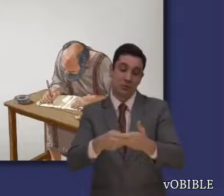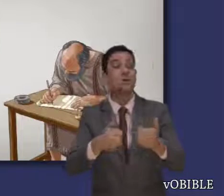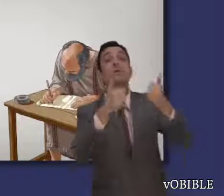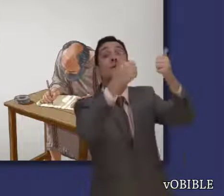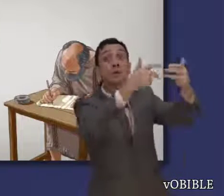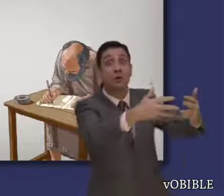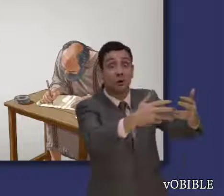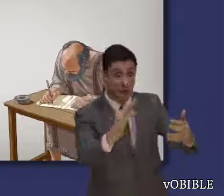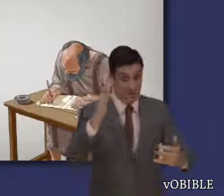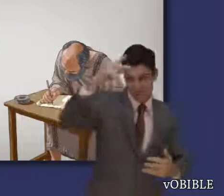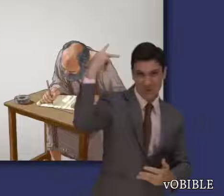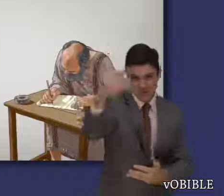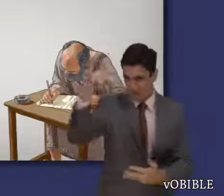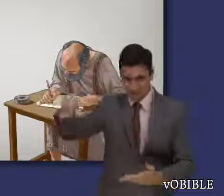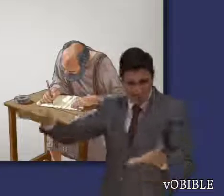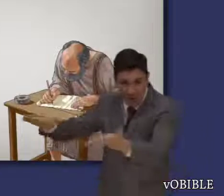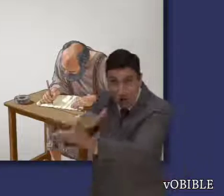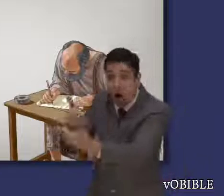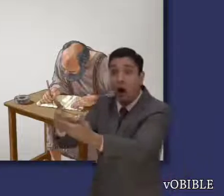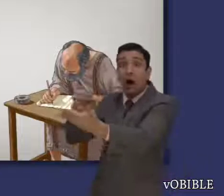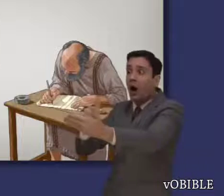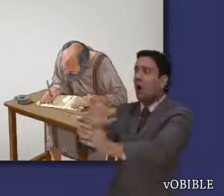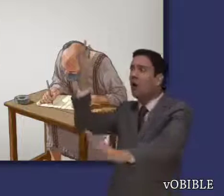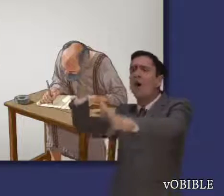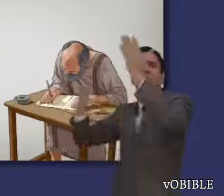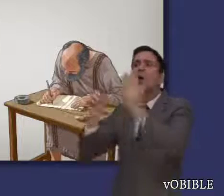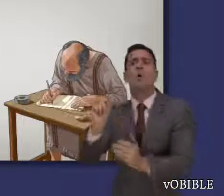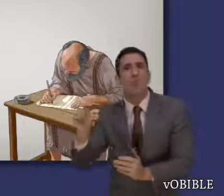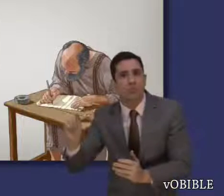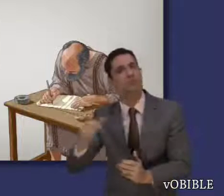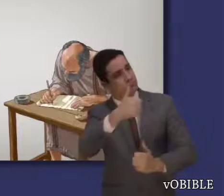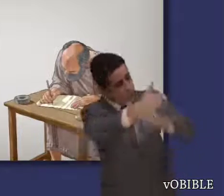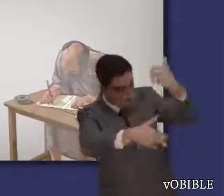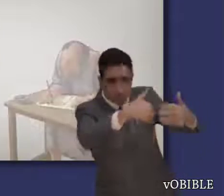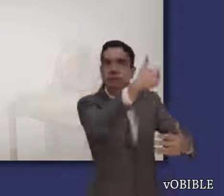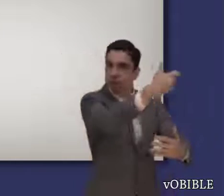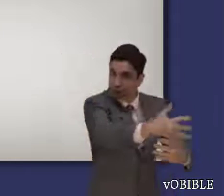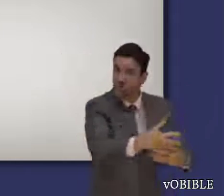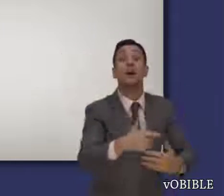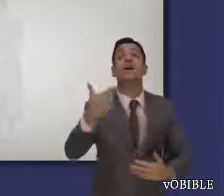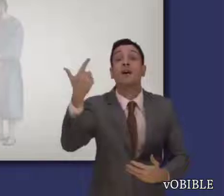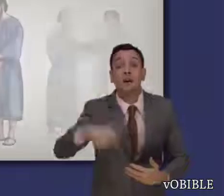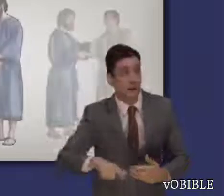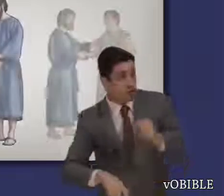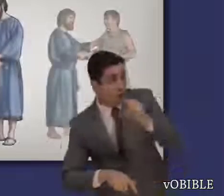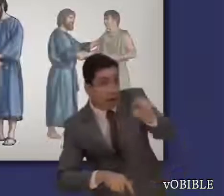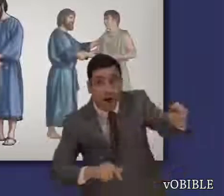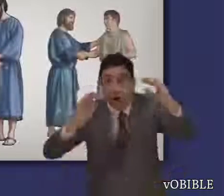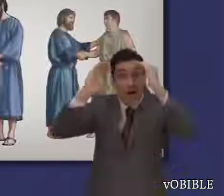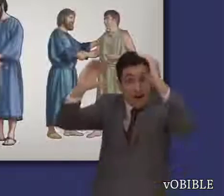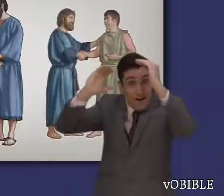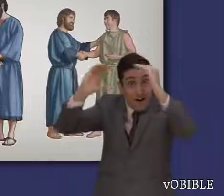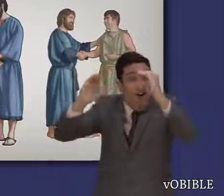no futuro e que vão levar à destruição dos inimigos de Deus durante o dia de Jeová. Ele chama aqueles